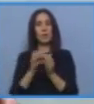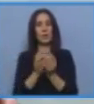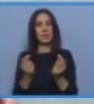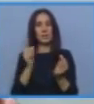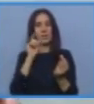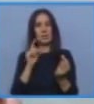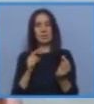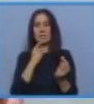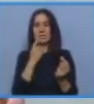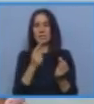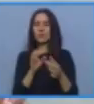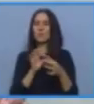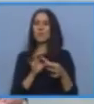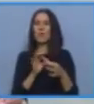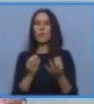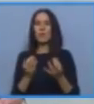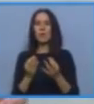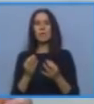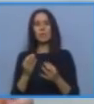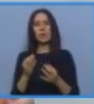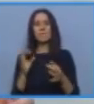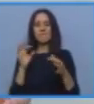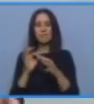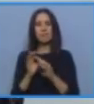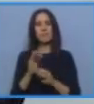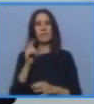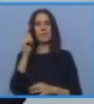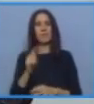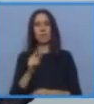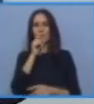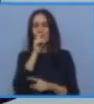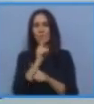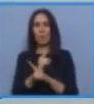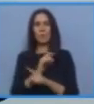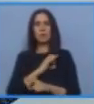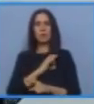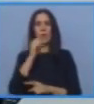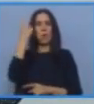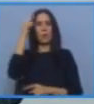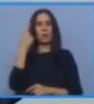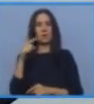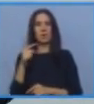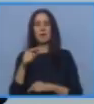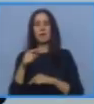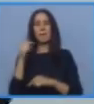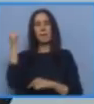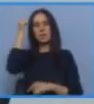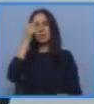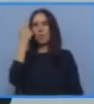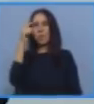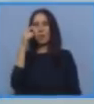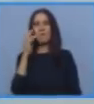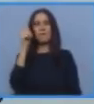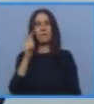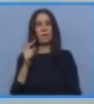desse dia, estejam unidos na profissão da mesma fé. Portanto, há um só Senhor, há um só batismo, há uma só